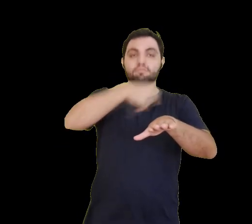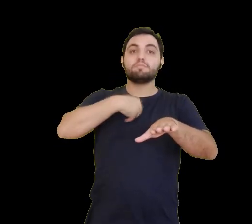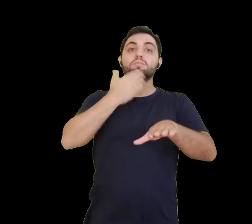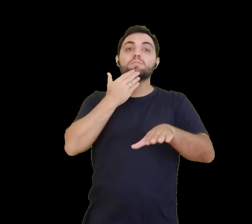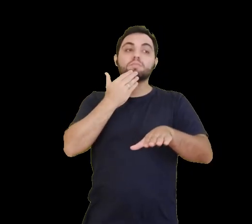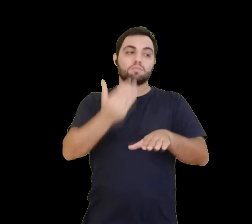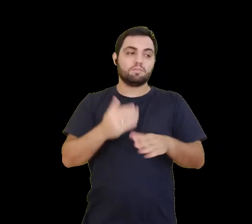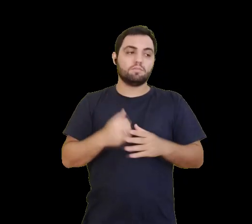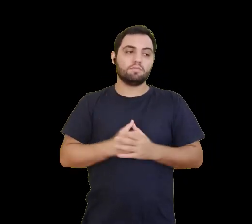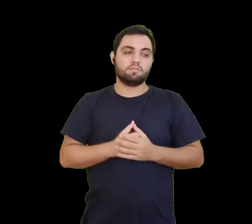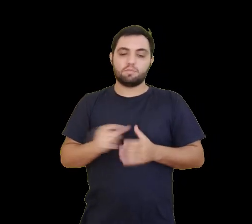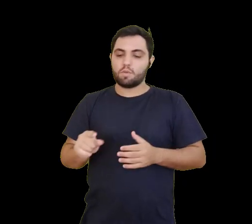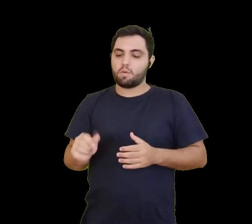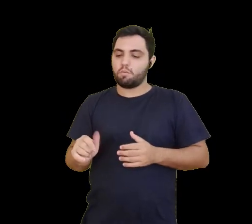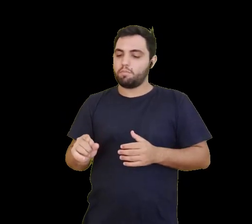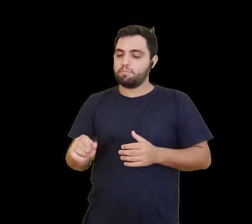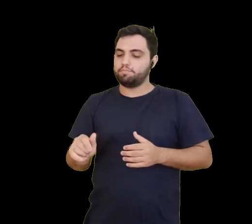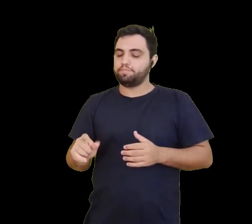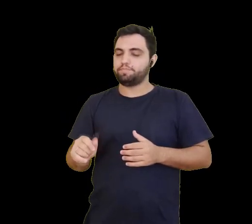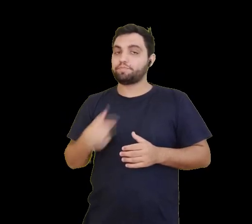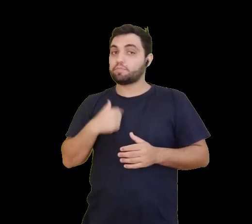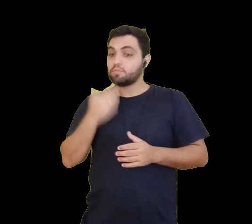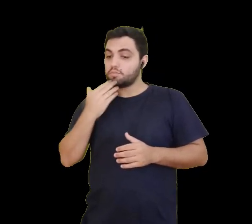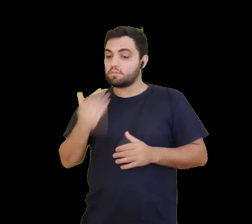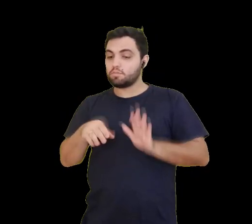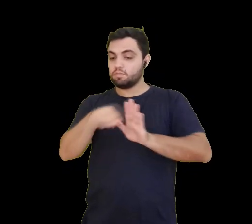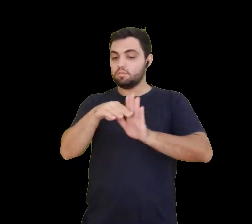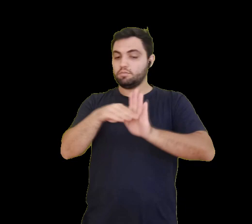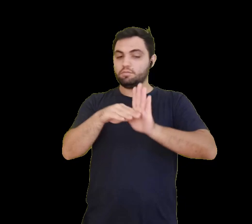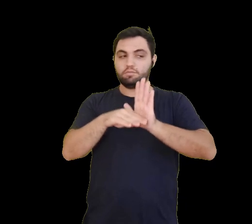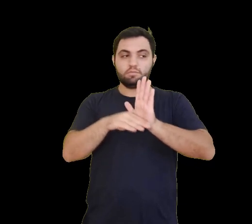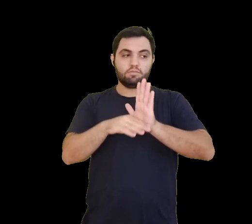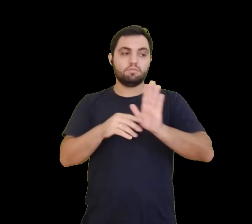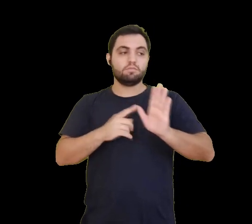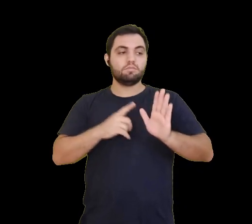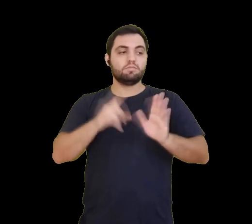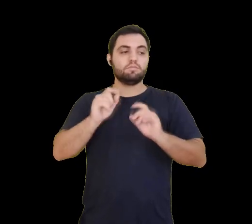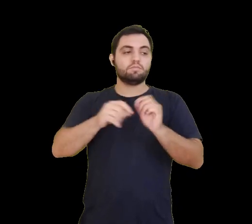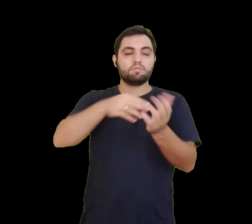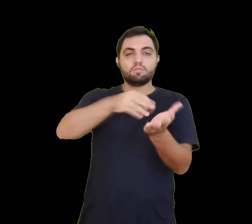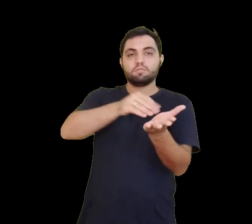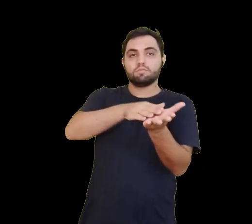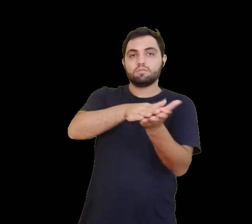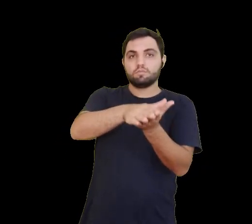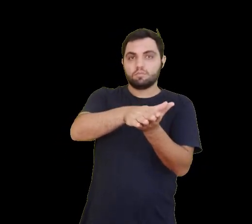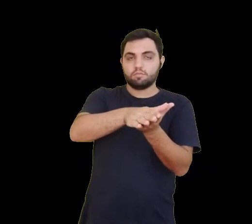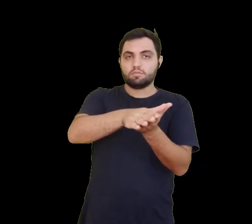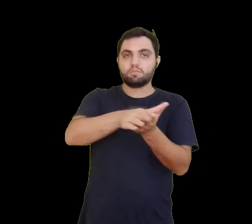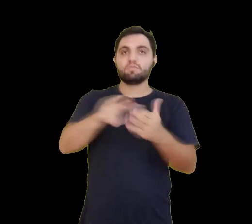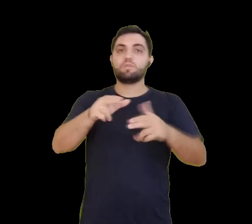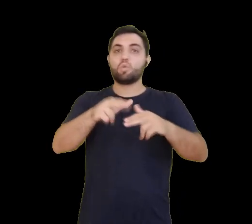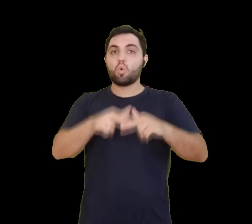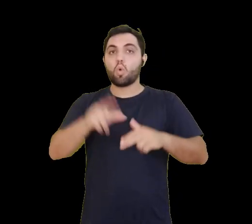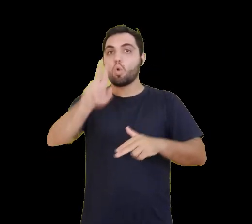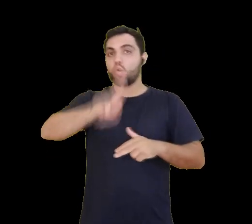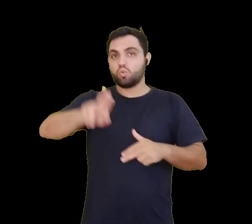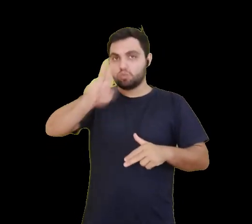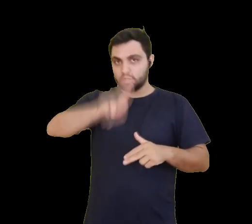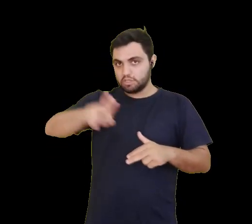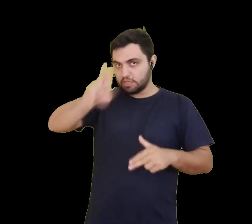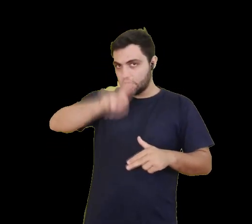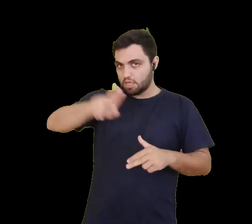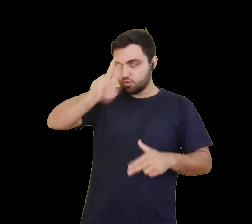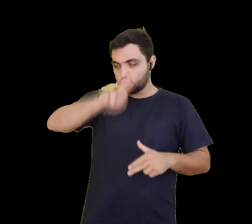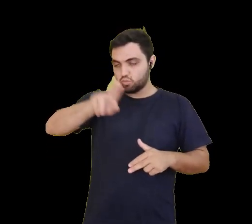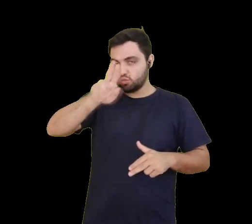vou rodar aqui para ser feita uma impressão a partir da memóriazinha. Então vamos lá,